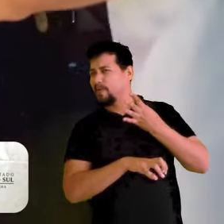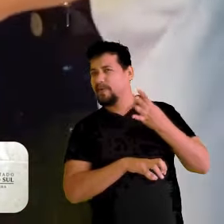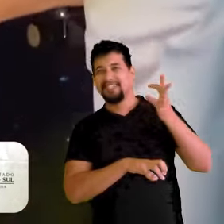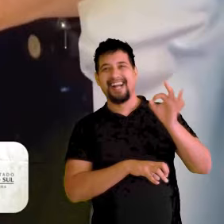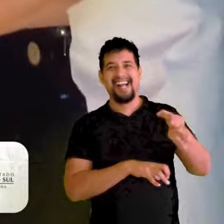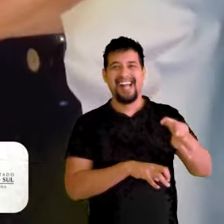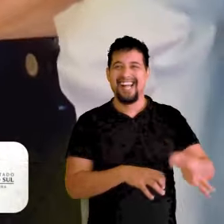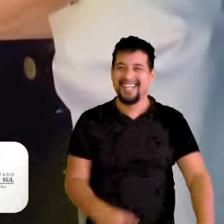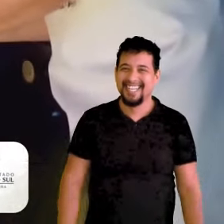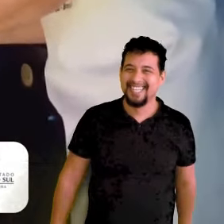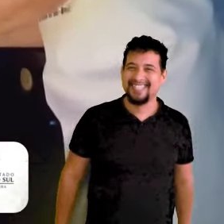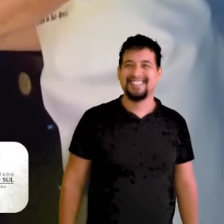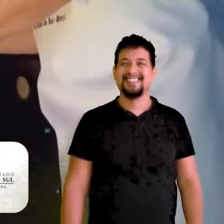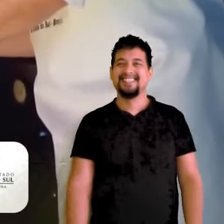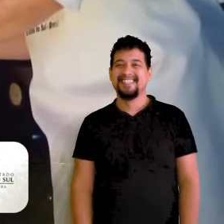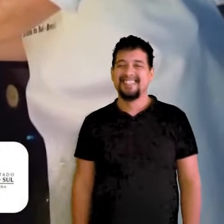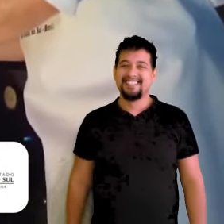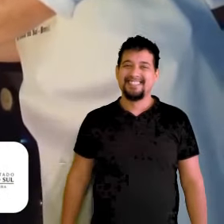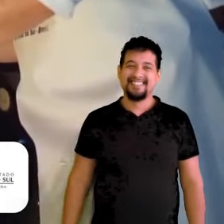É top, Deus, é top.